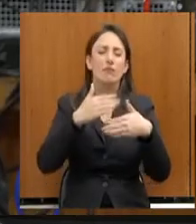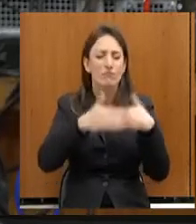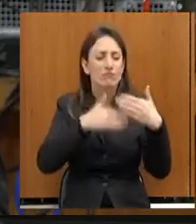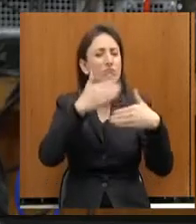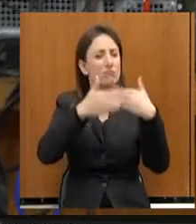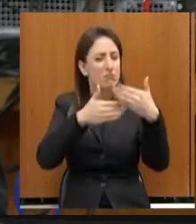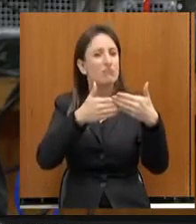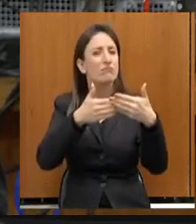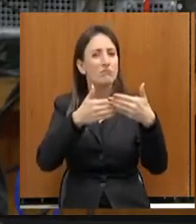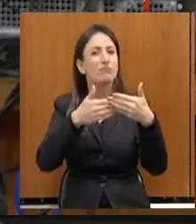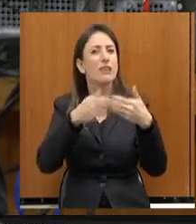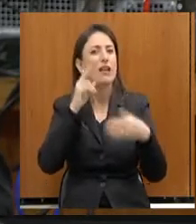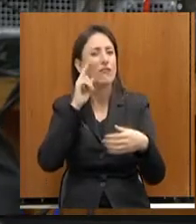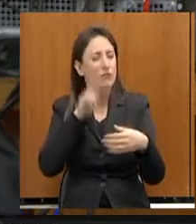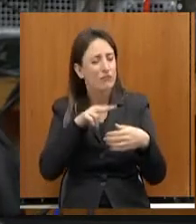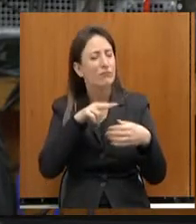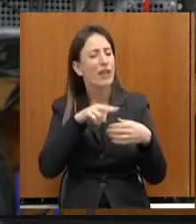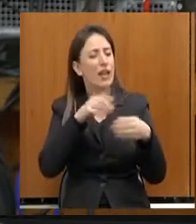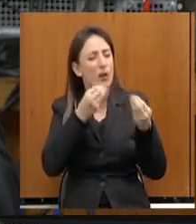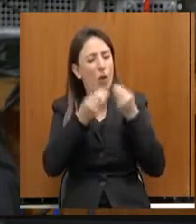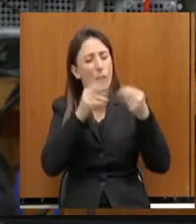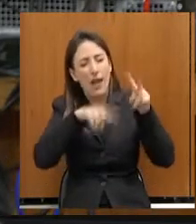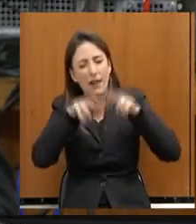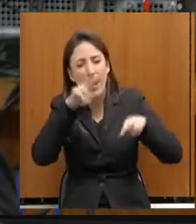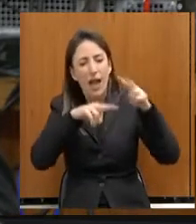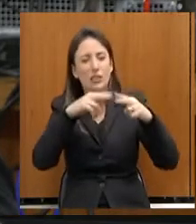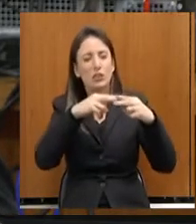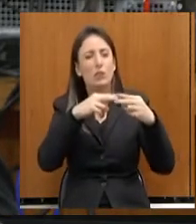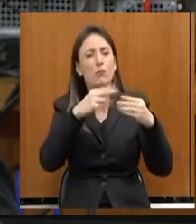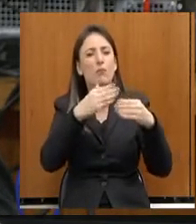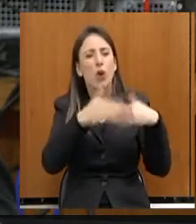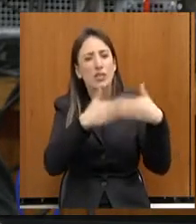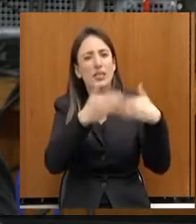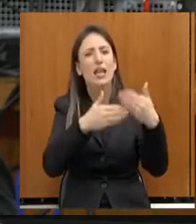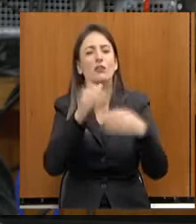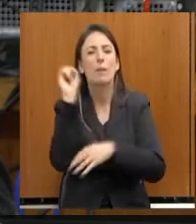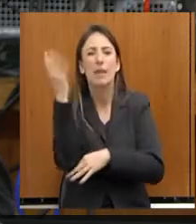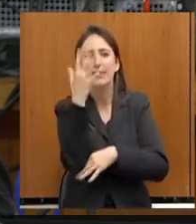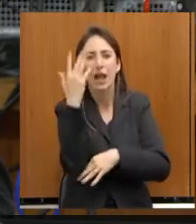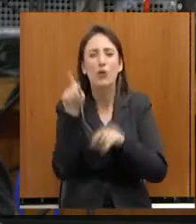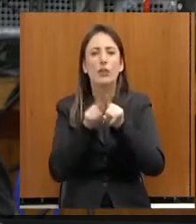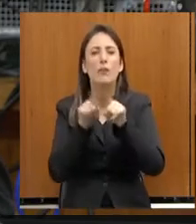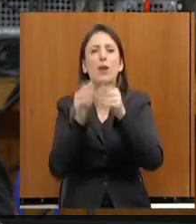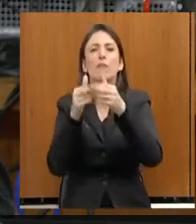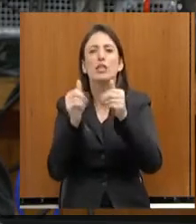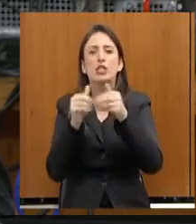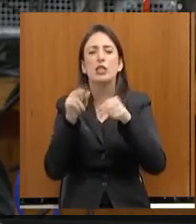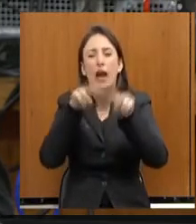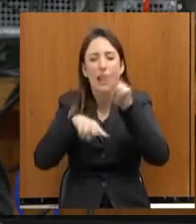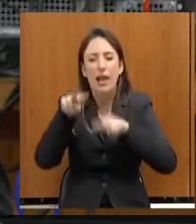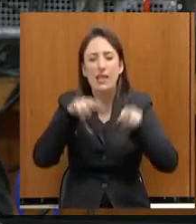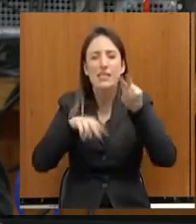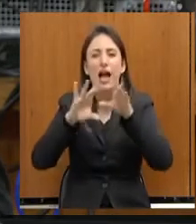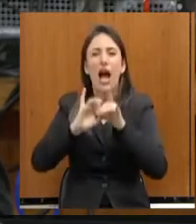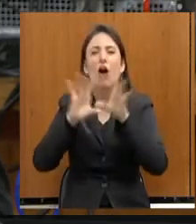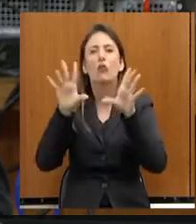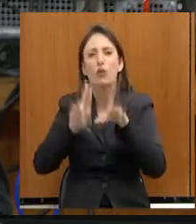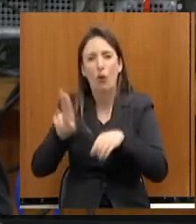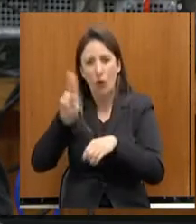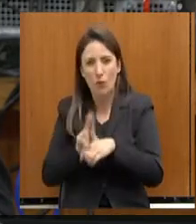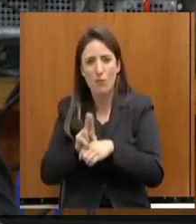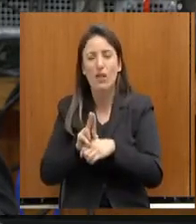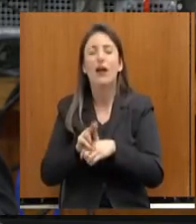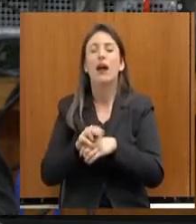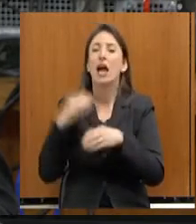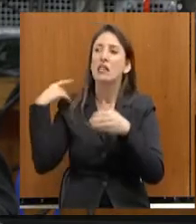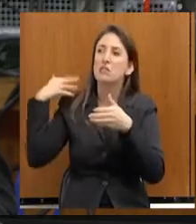análise de um processo ambiental desde o pedido de uma análise de um ao torga nesses últimos anos teve um avanço